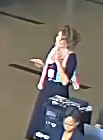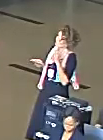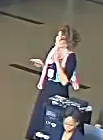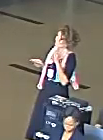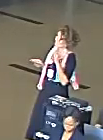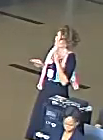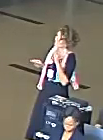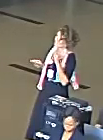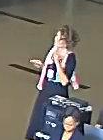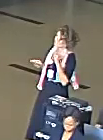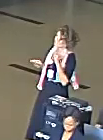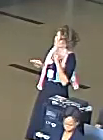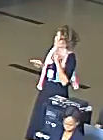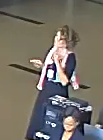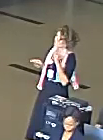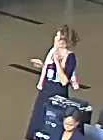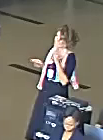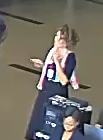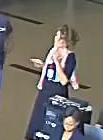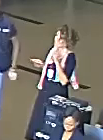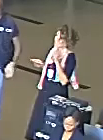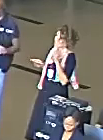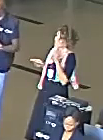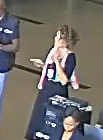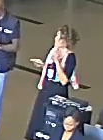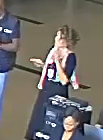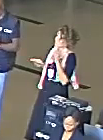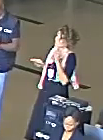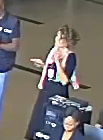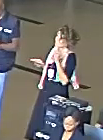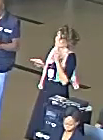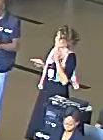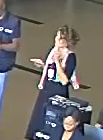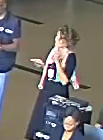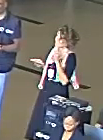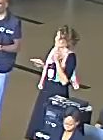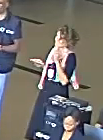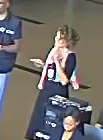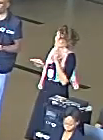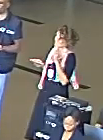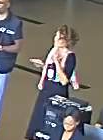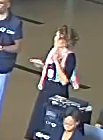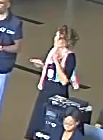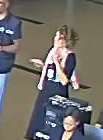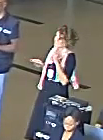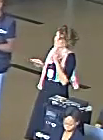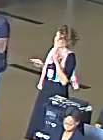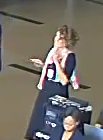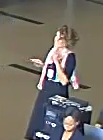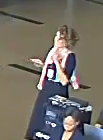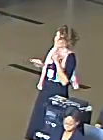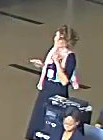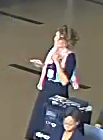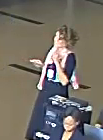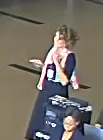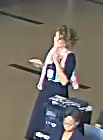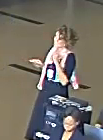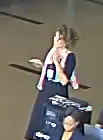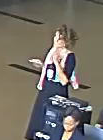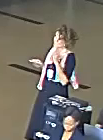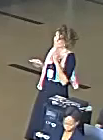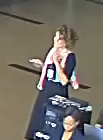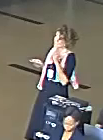foi a gota d'água para mim entendeu eu não não admiti aquele tipo de de de resposta isso me acasionou